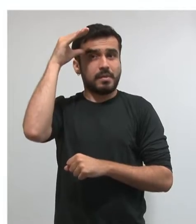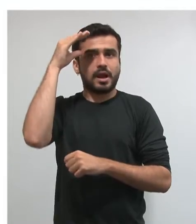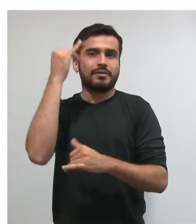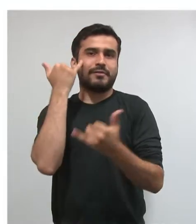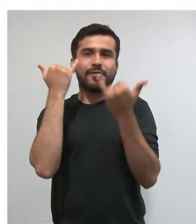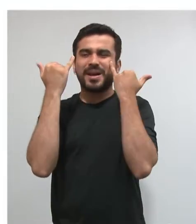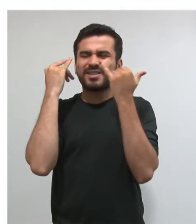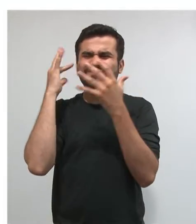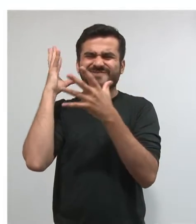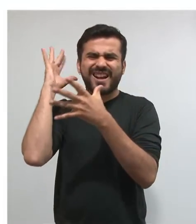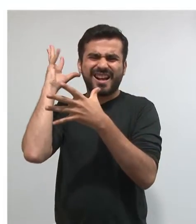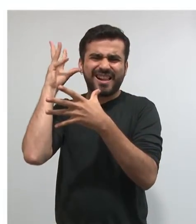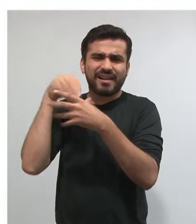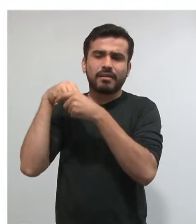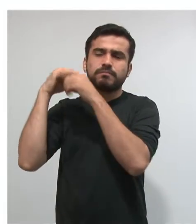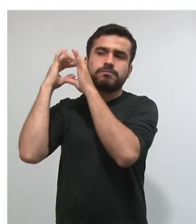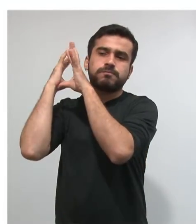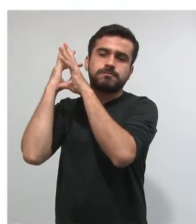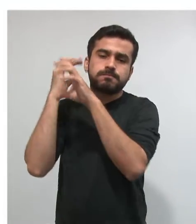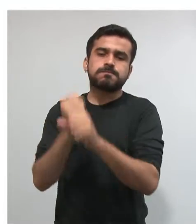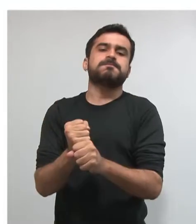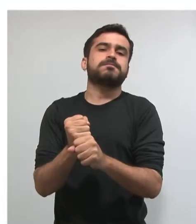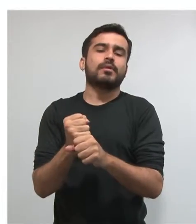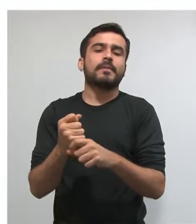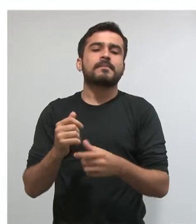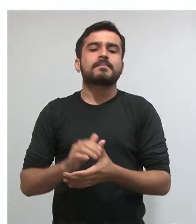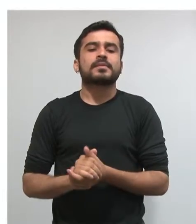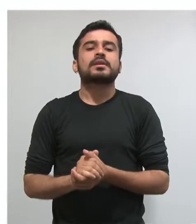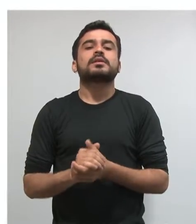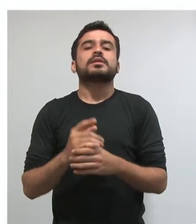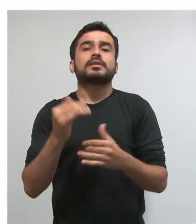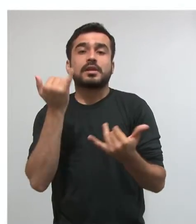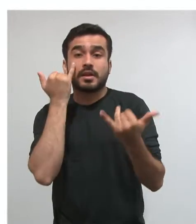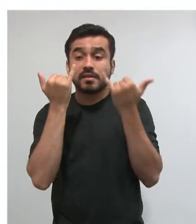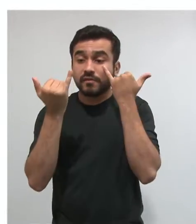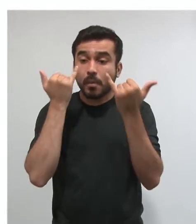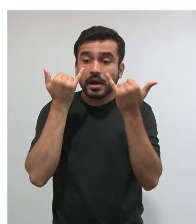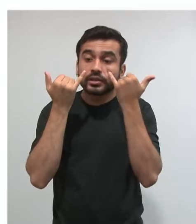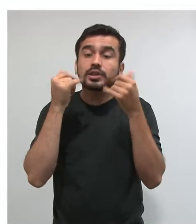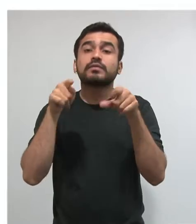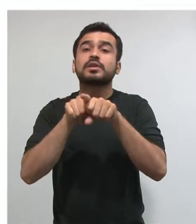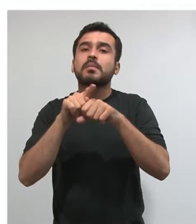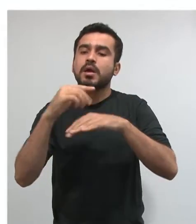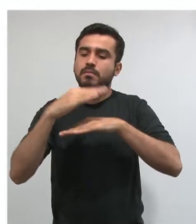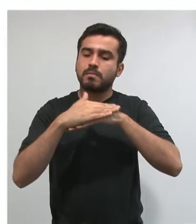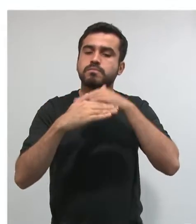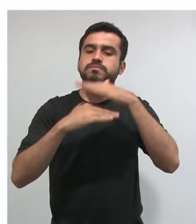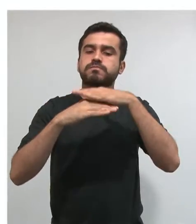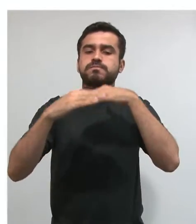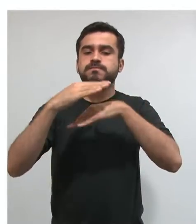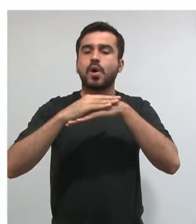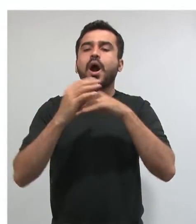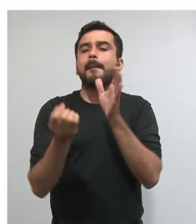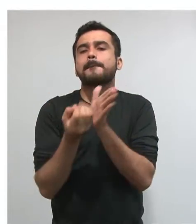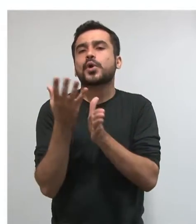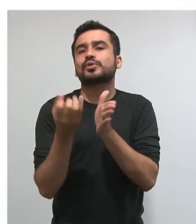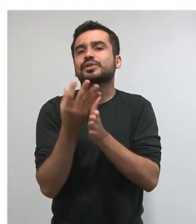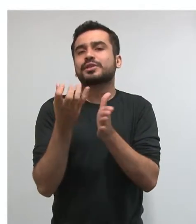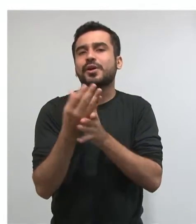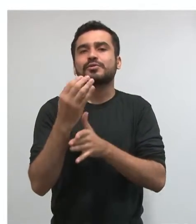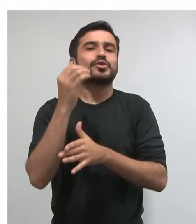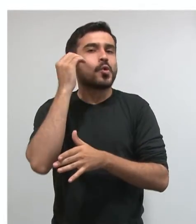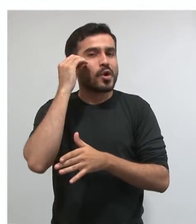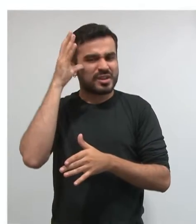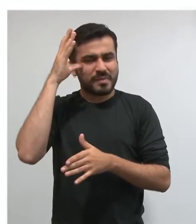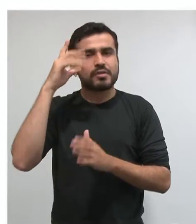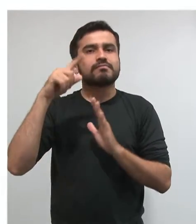melhoria dos processos, certo? Então, ele é informativo e formativo, no sentido da produção de conhecimentos densos,